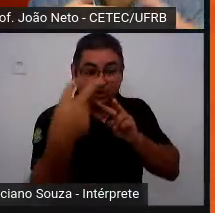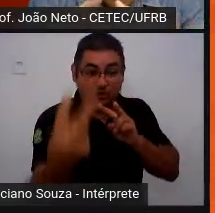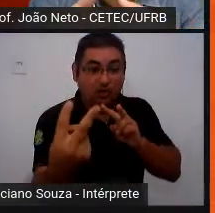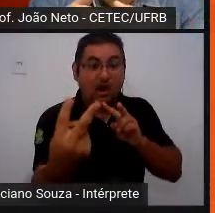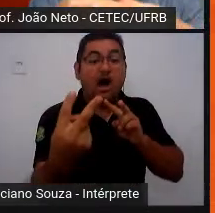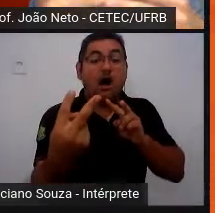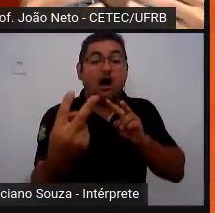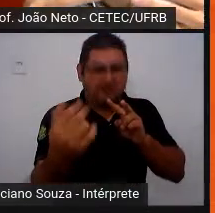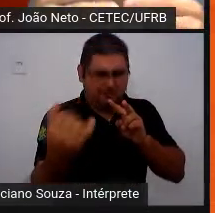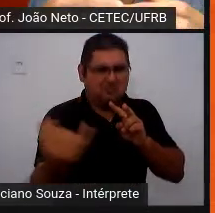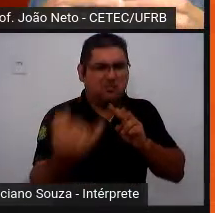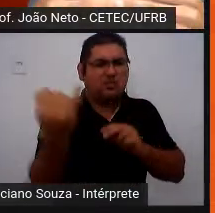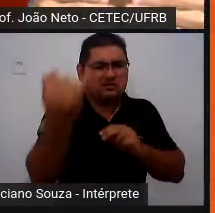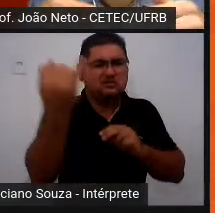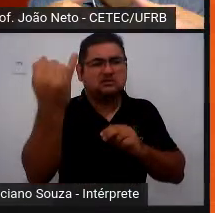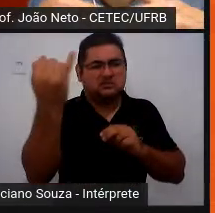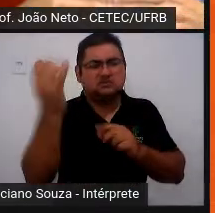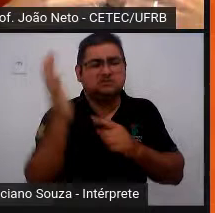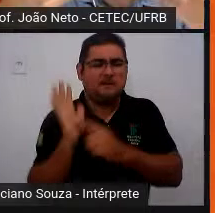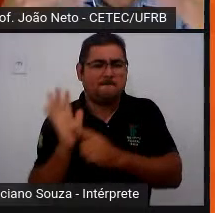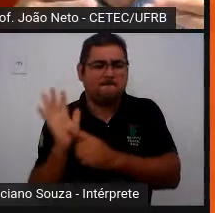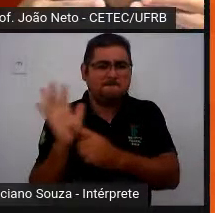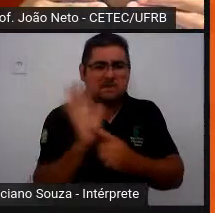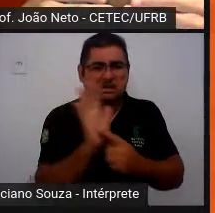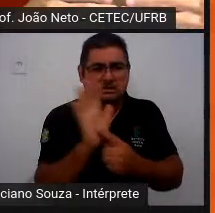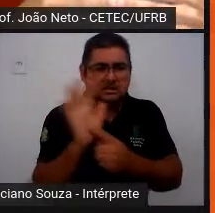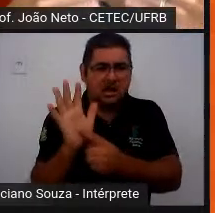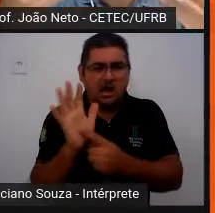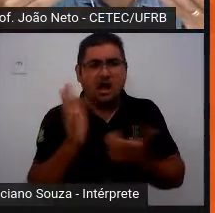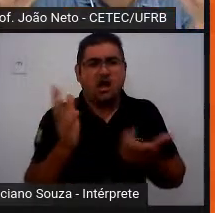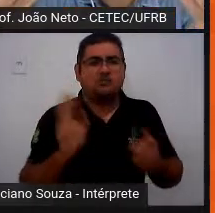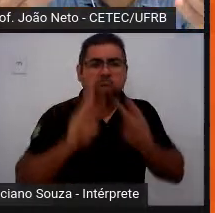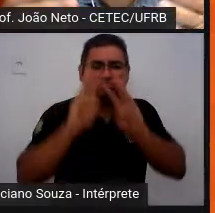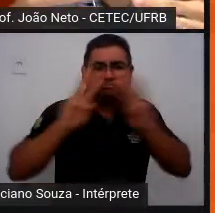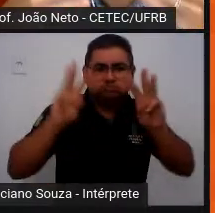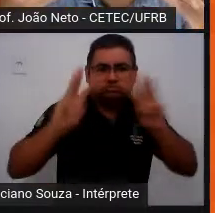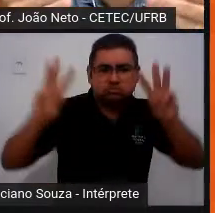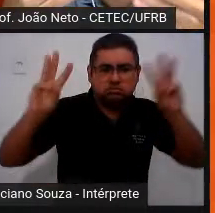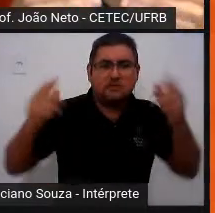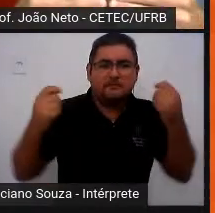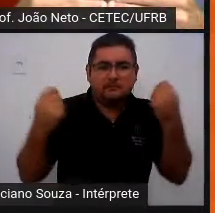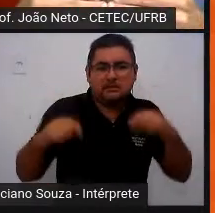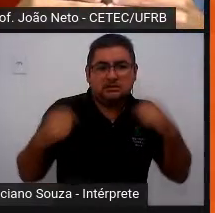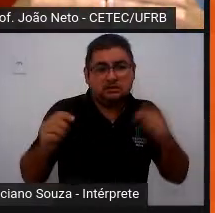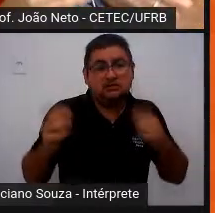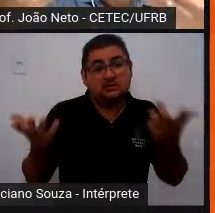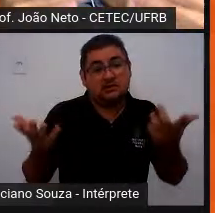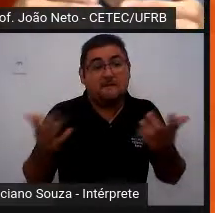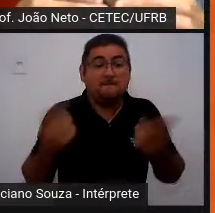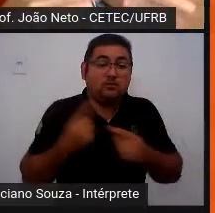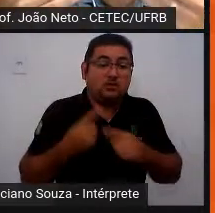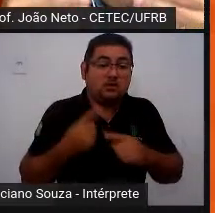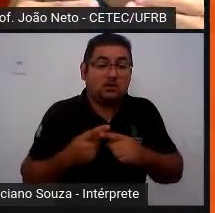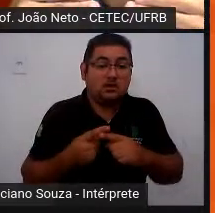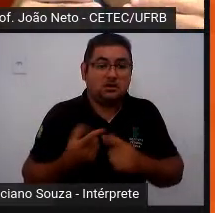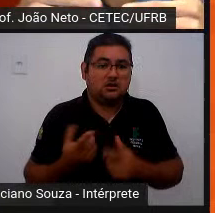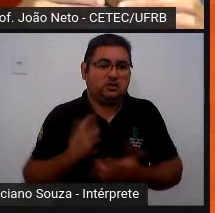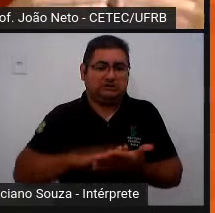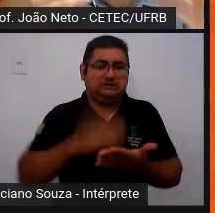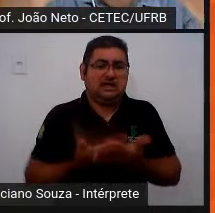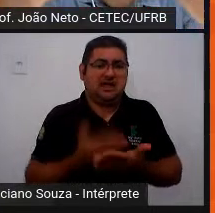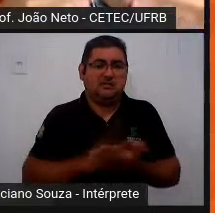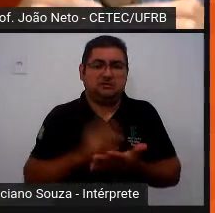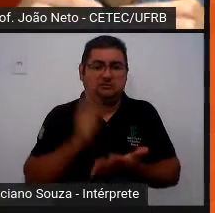são importantes principalmente no caso de websites que não tem como a gente garantir que esteja uma